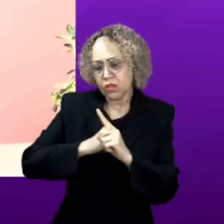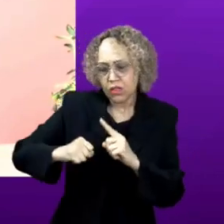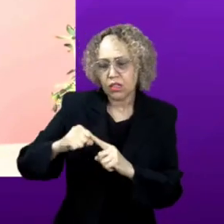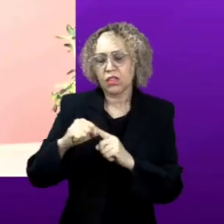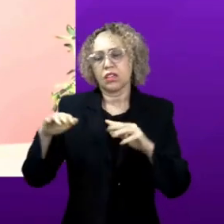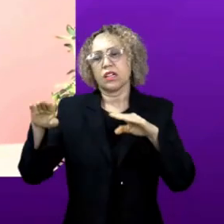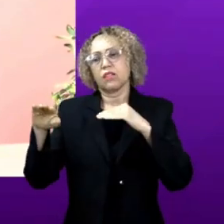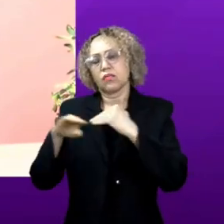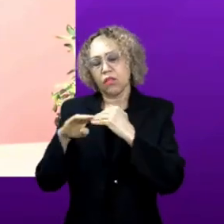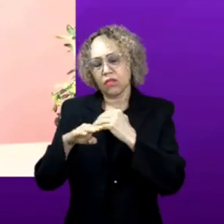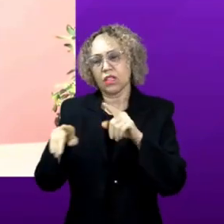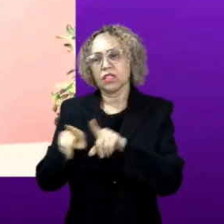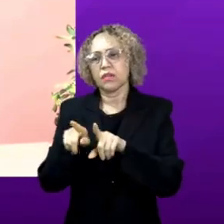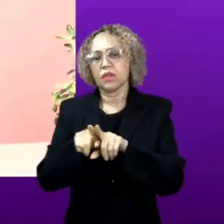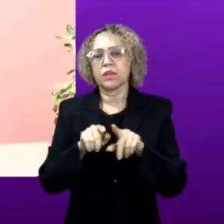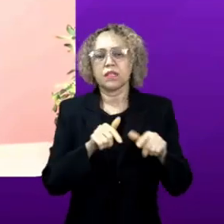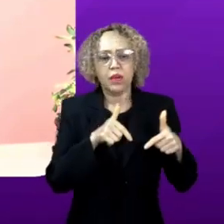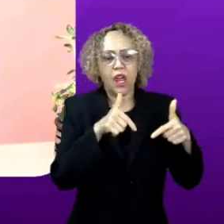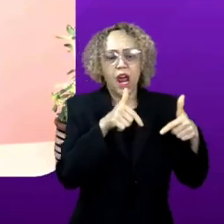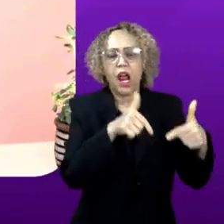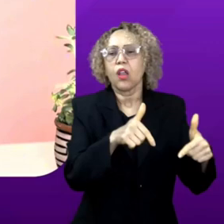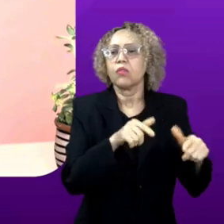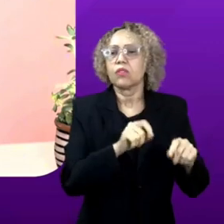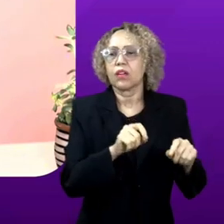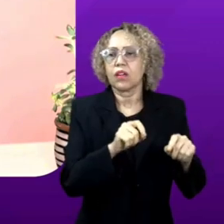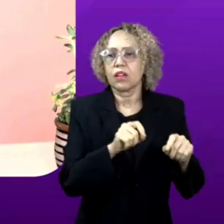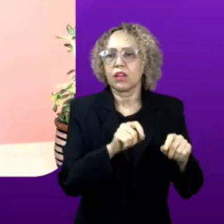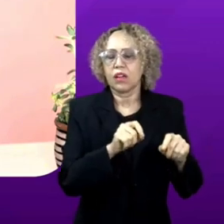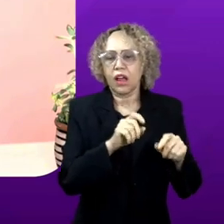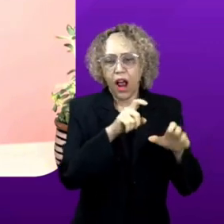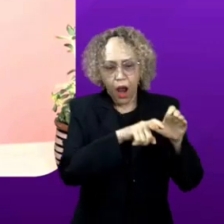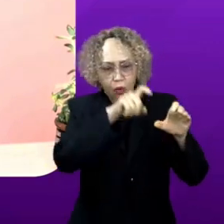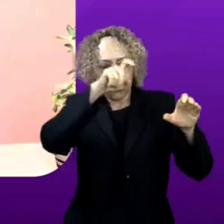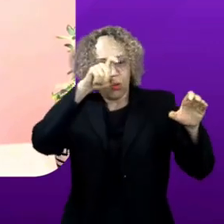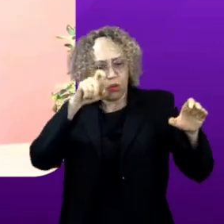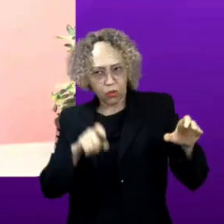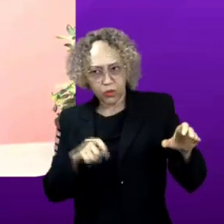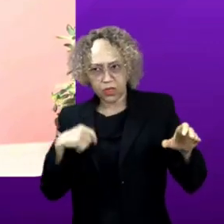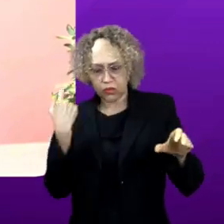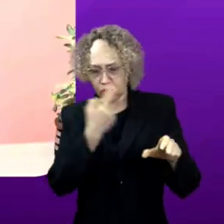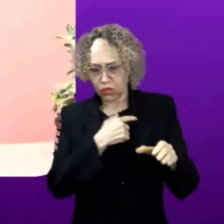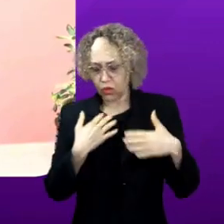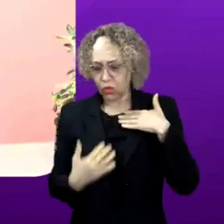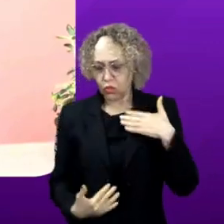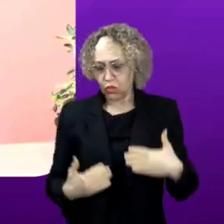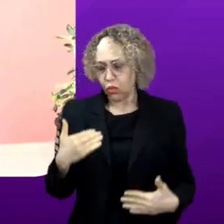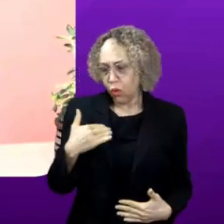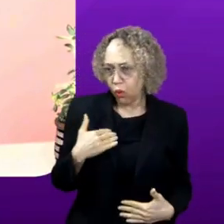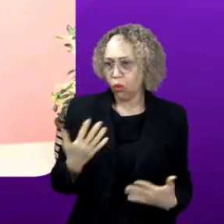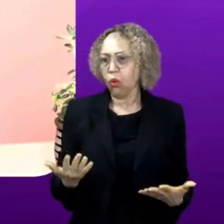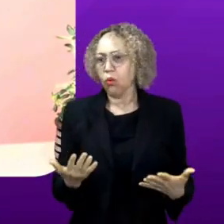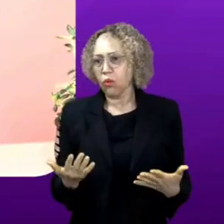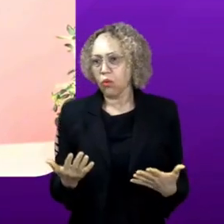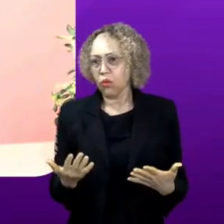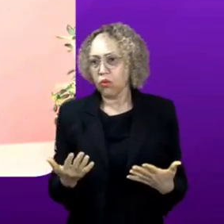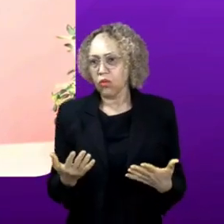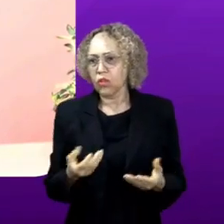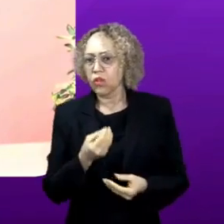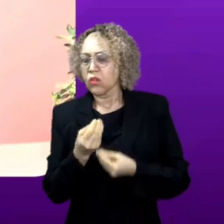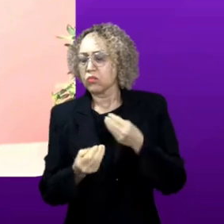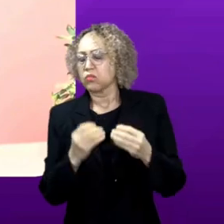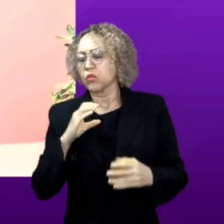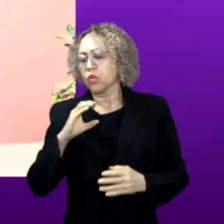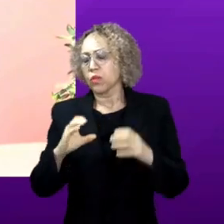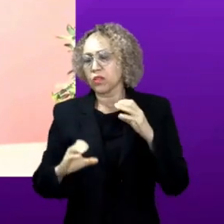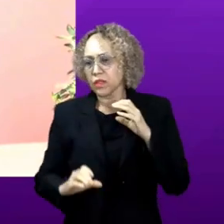mas também a luta com relação à autonomia dos nossos corpos, a questões